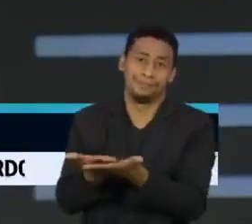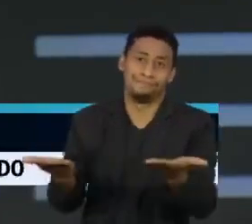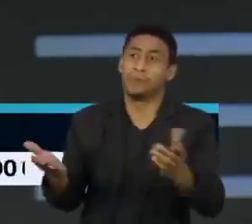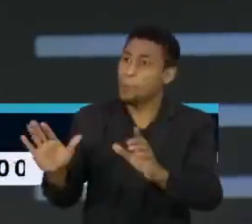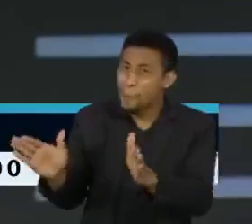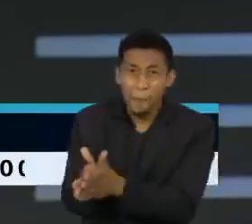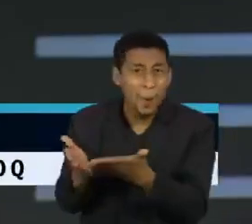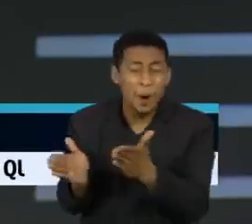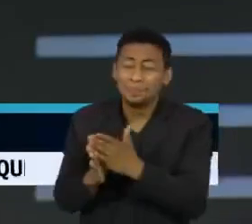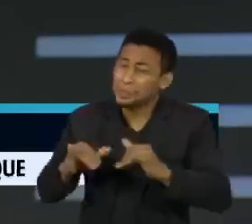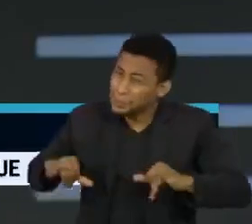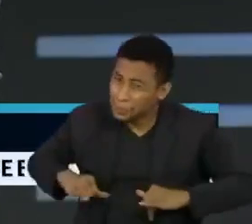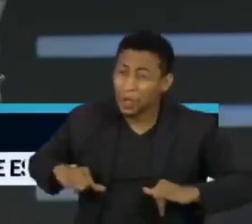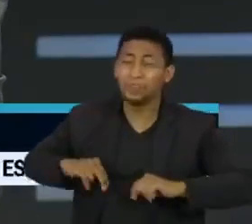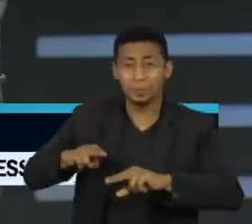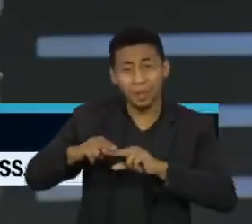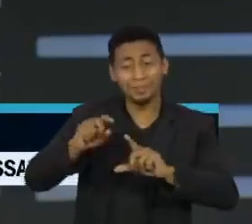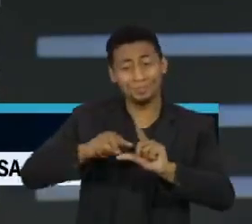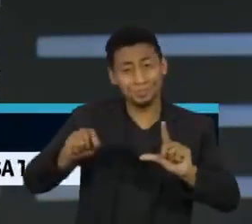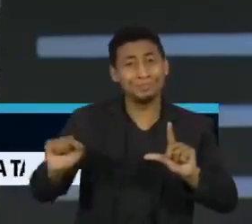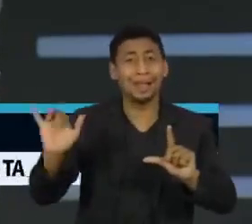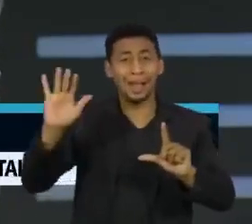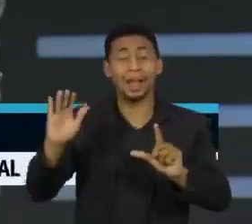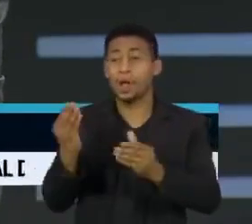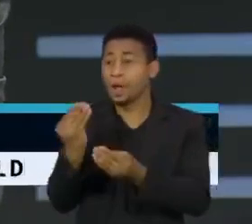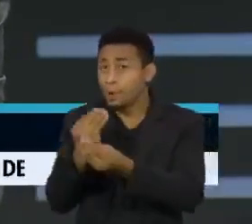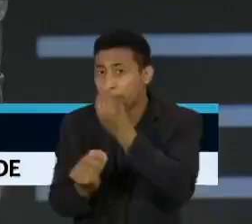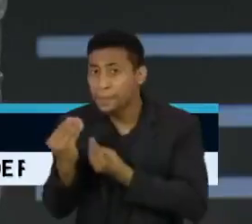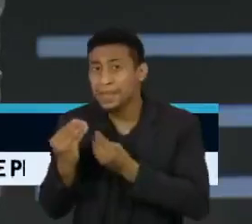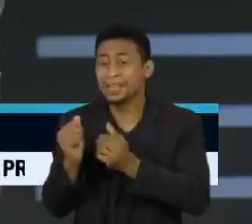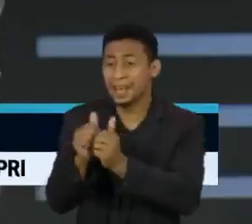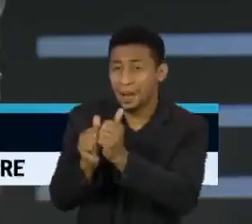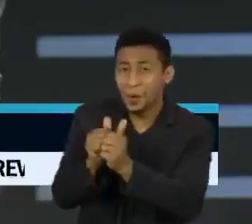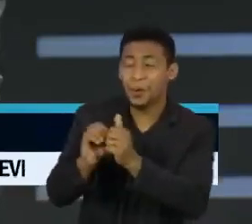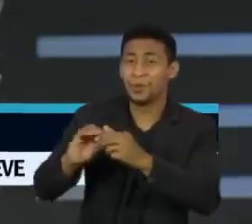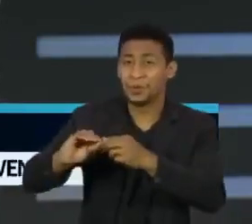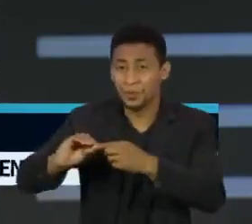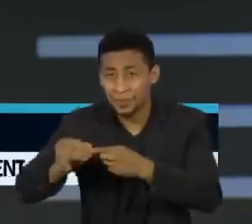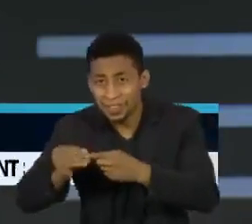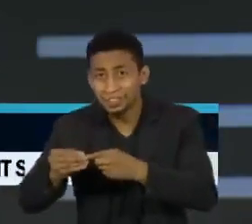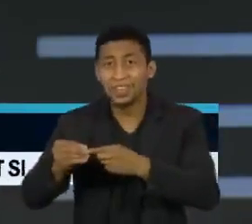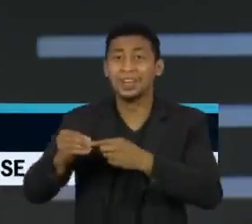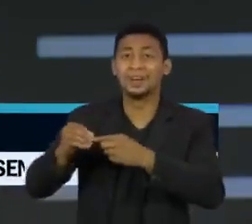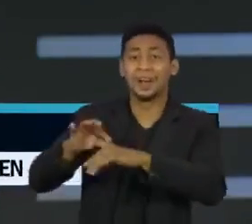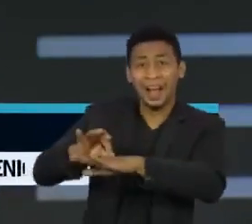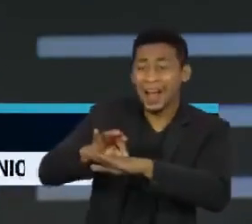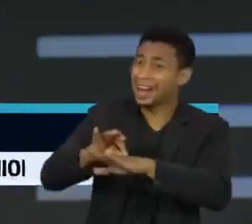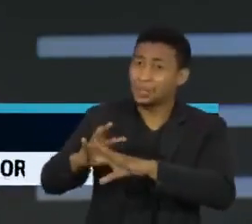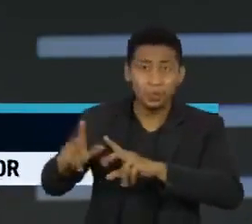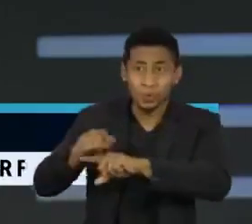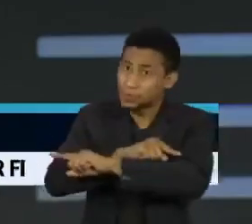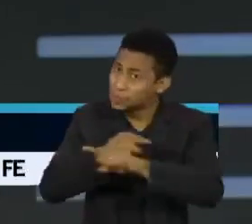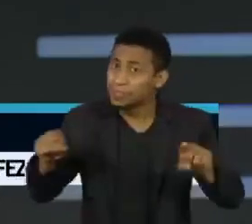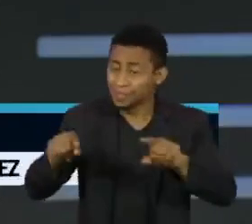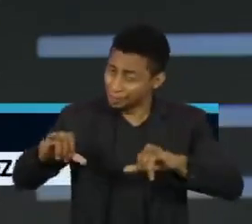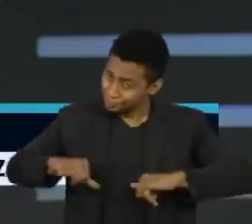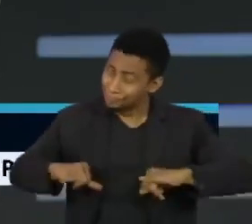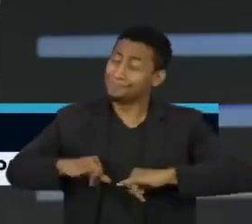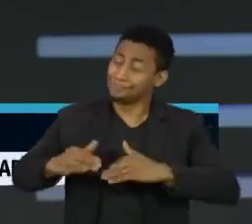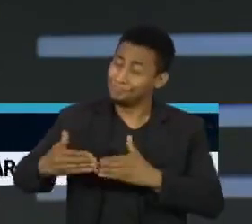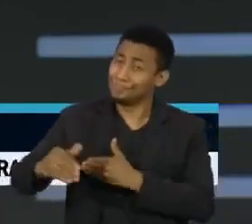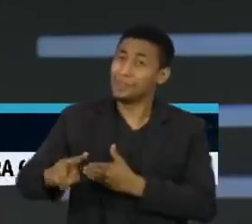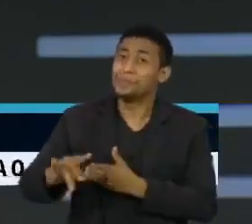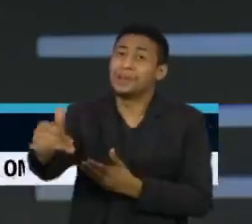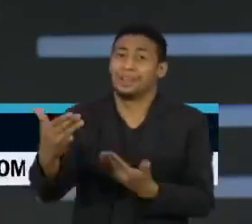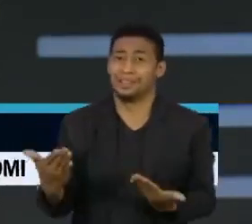os pobres, que na alimentação, na carne, no arroz, no feijão, você que está nos ouvindo vai sofrer e vai sofrer mais. E aí